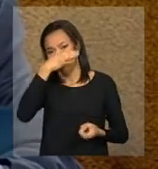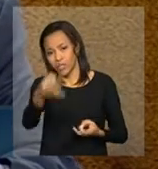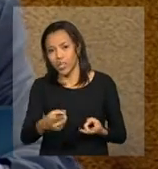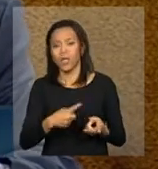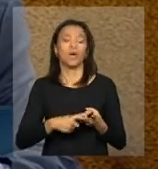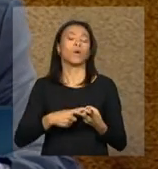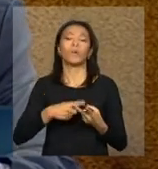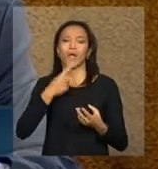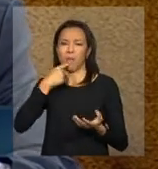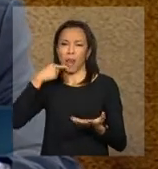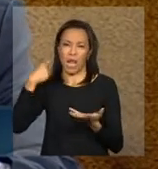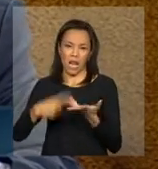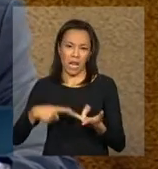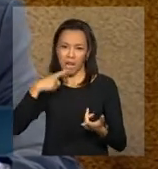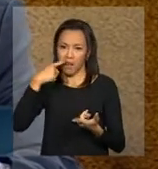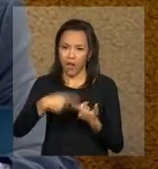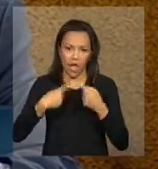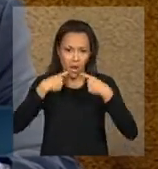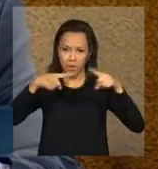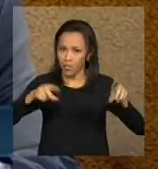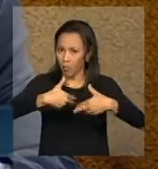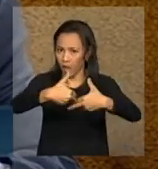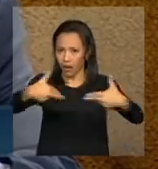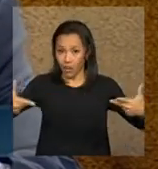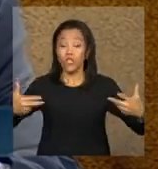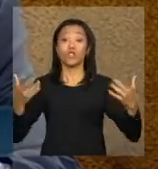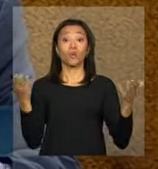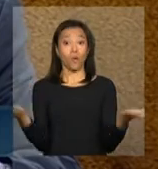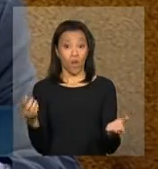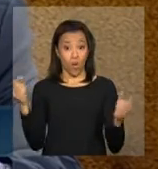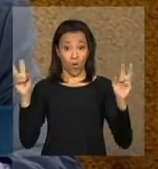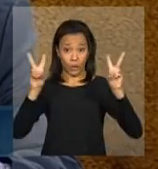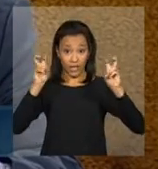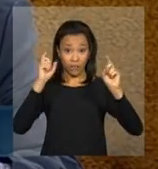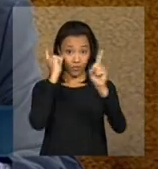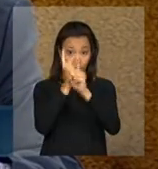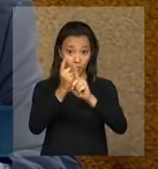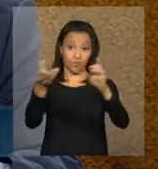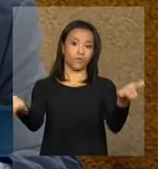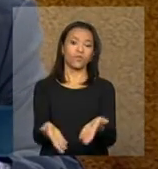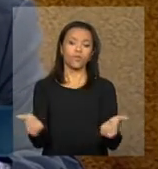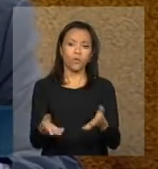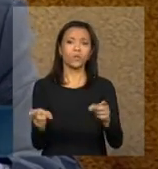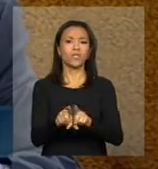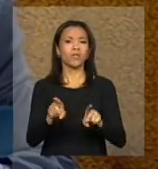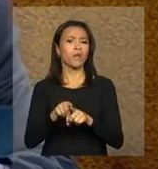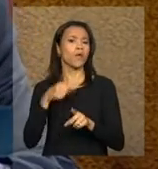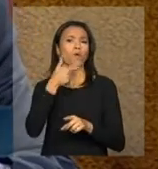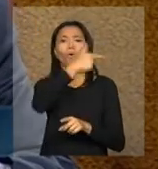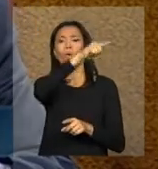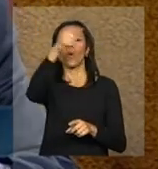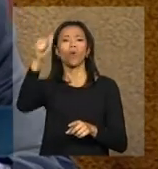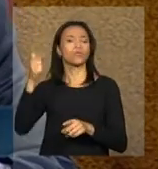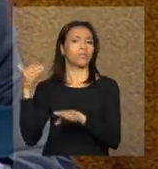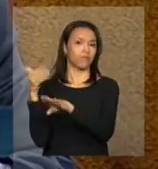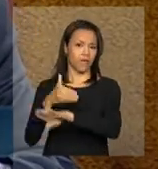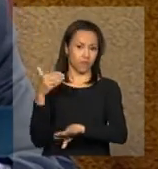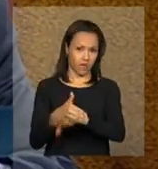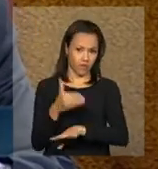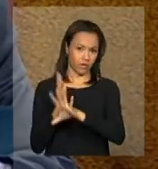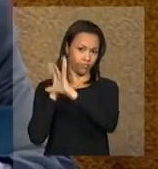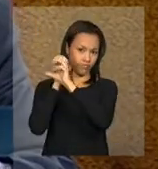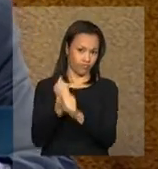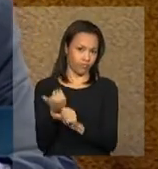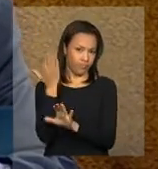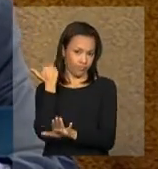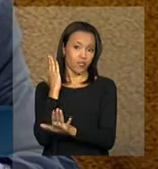esse processo que nós estamos vivendo aqui, sobre essa audiência pública especificamente, sobre os outros processos participativos que Pedro já descreveu para